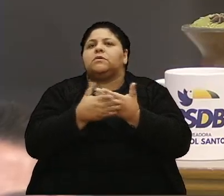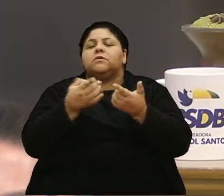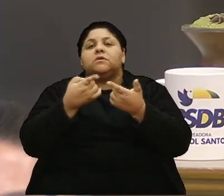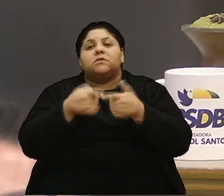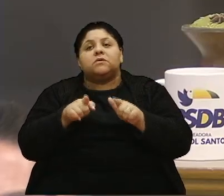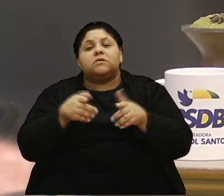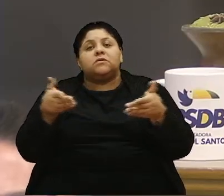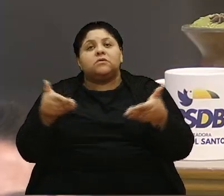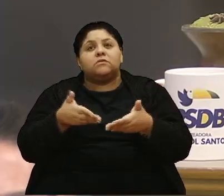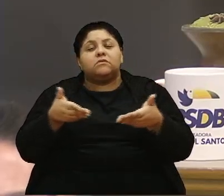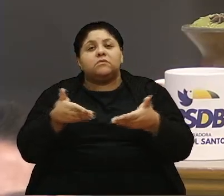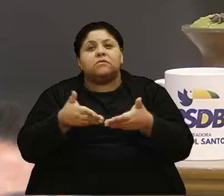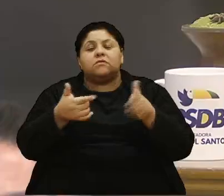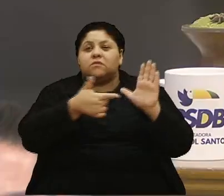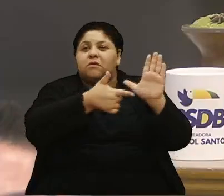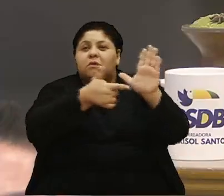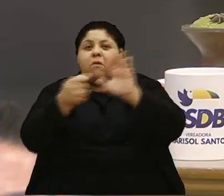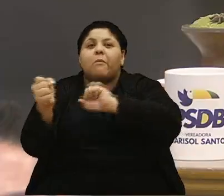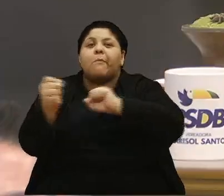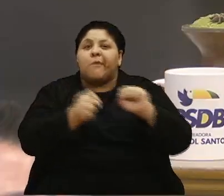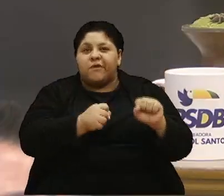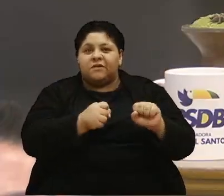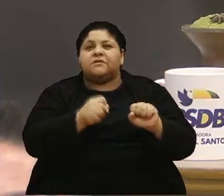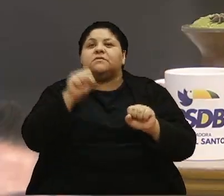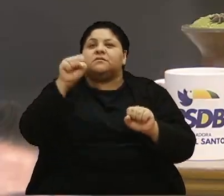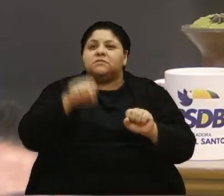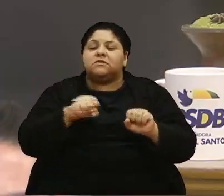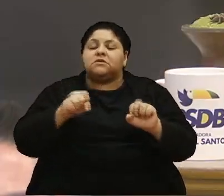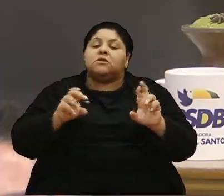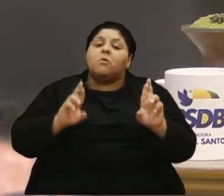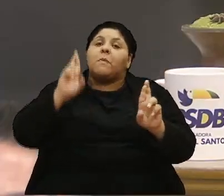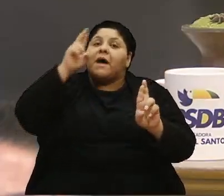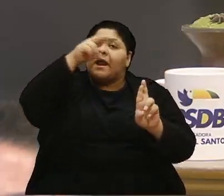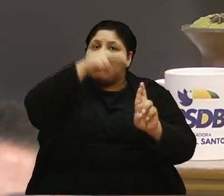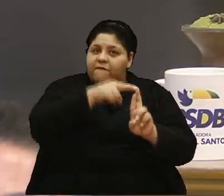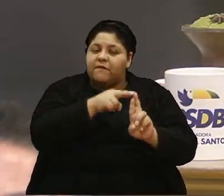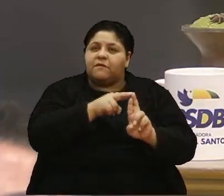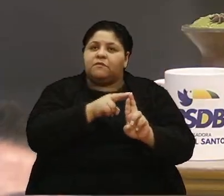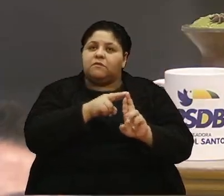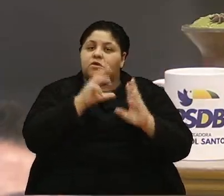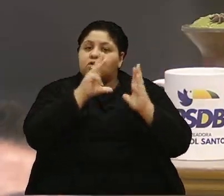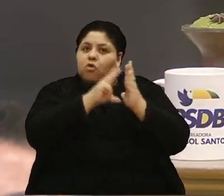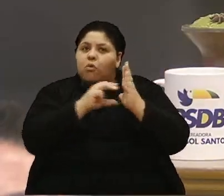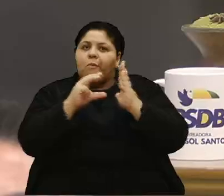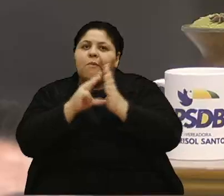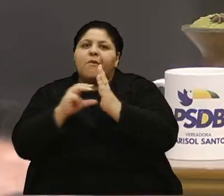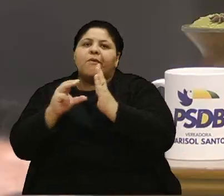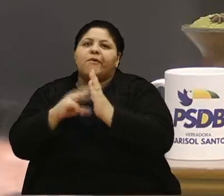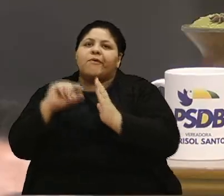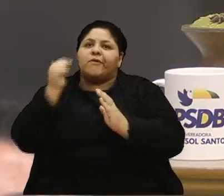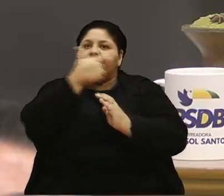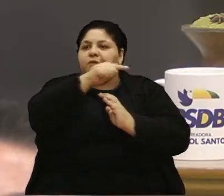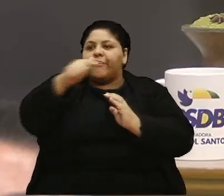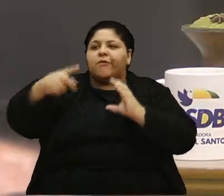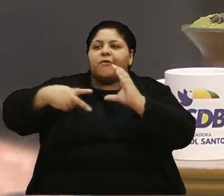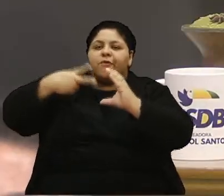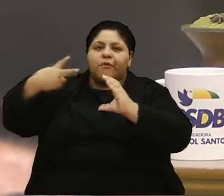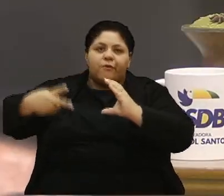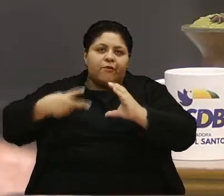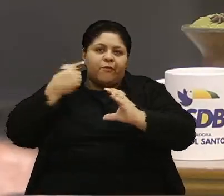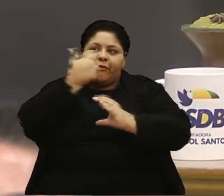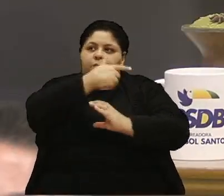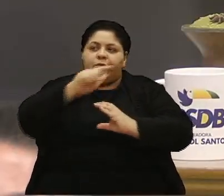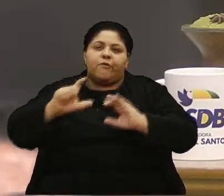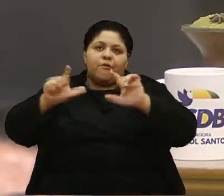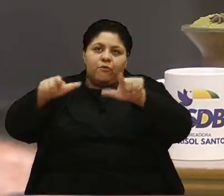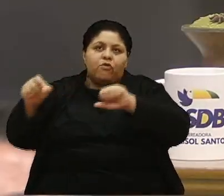a gente esteja trazendo algo que pode sim se tornar uma referência e um modelo e um exemplo para outras câmaras e para outros lugares